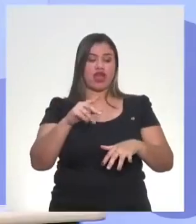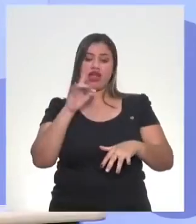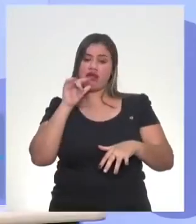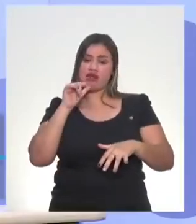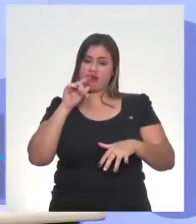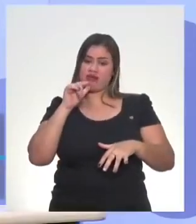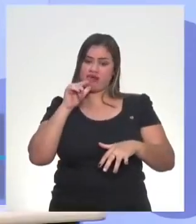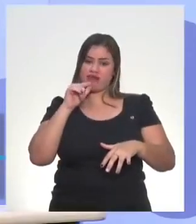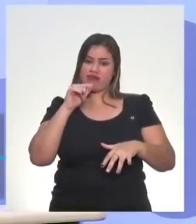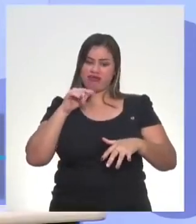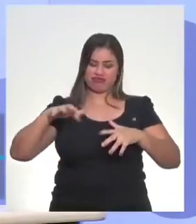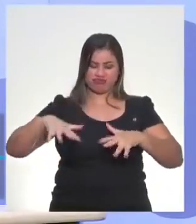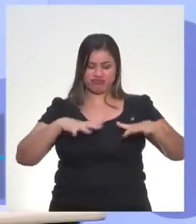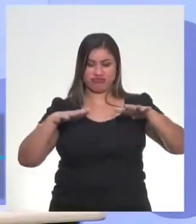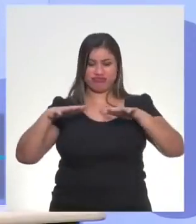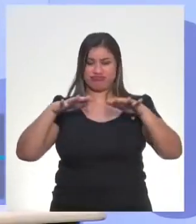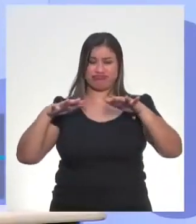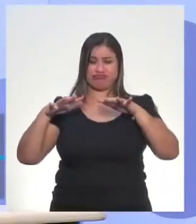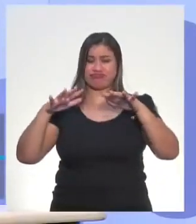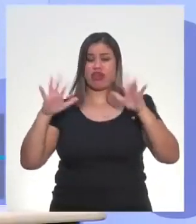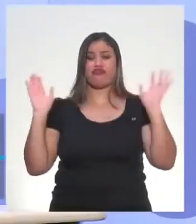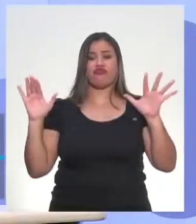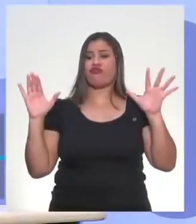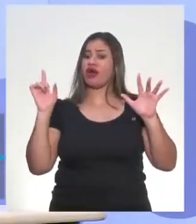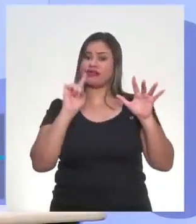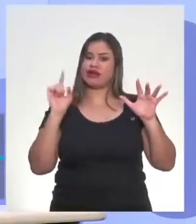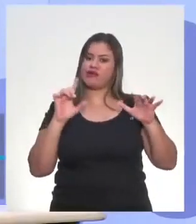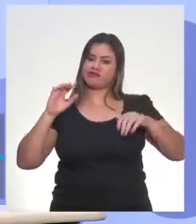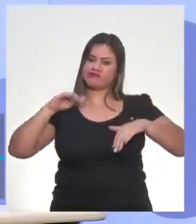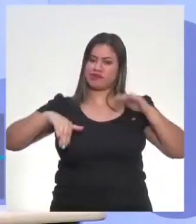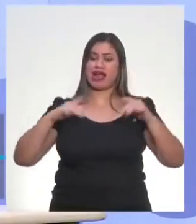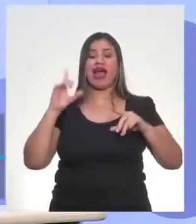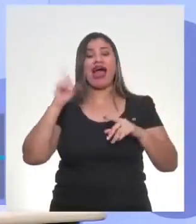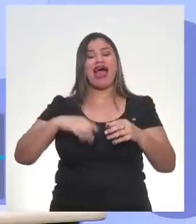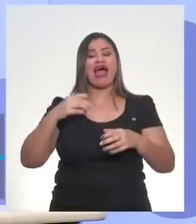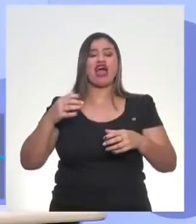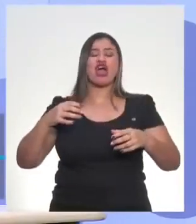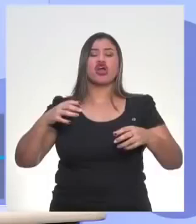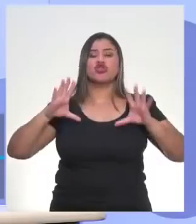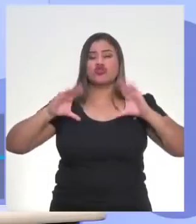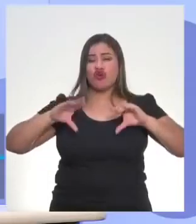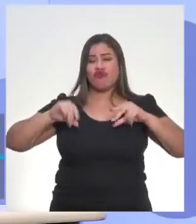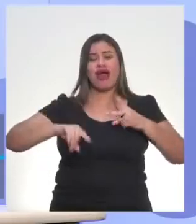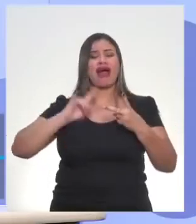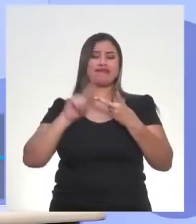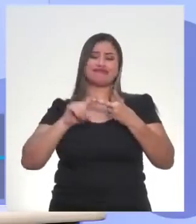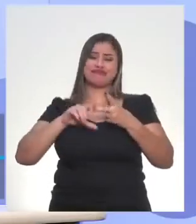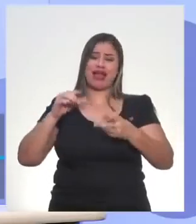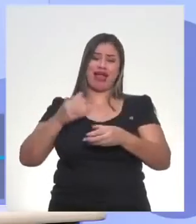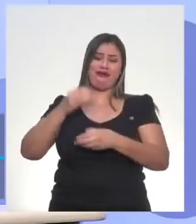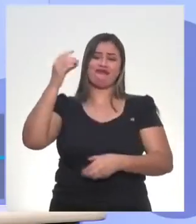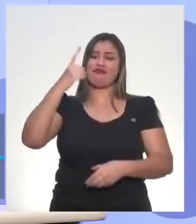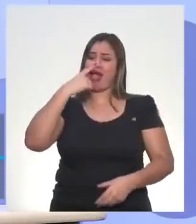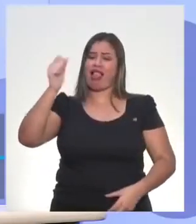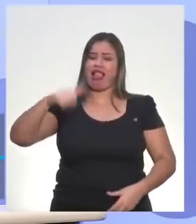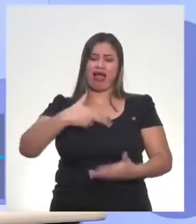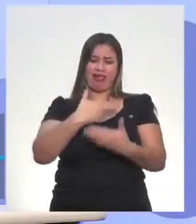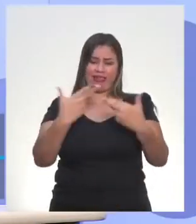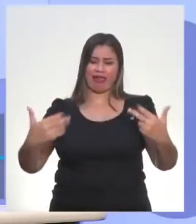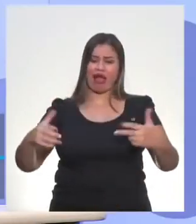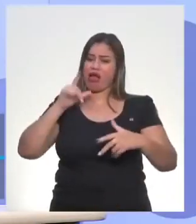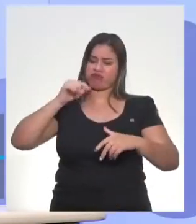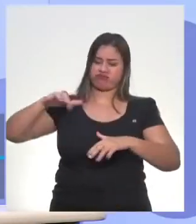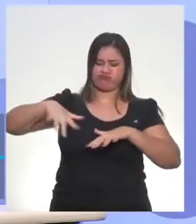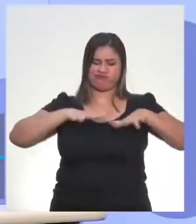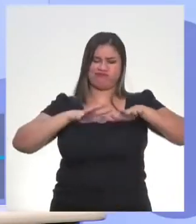não, né, gente, nadando no rio aí. Sofá, garrafa PET, resto, lixo, né? Isso. Infelizmente. Aí. Tem um